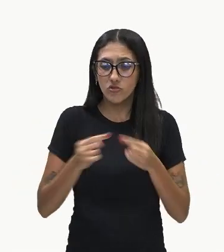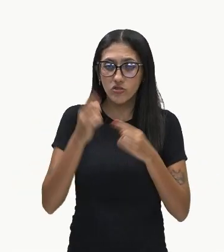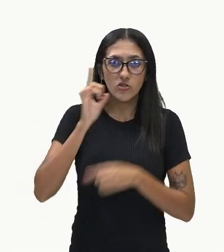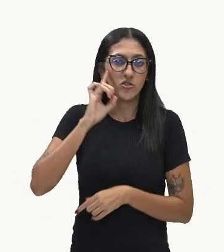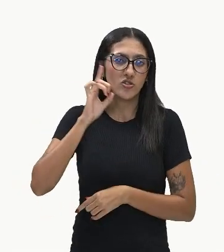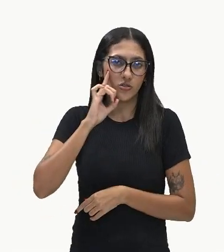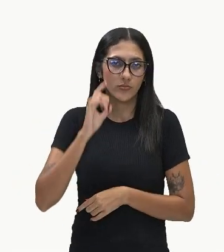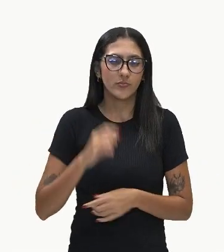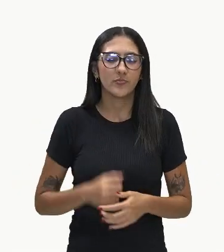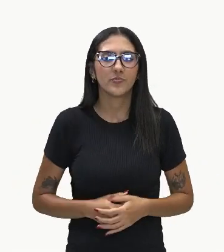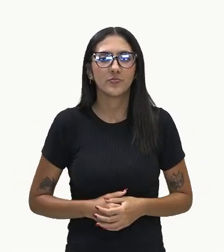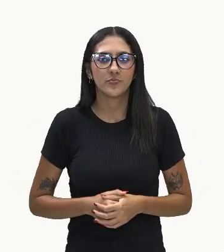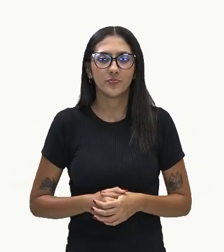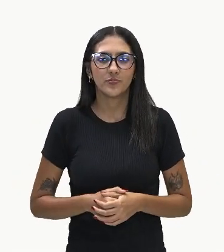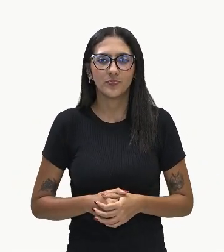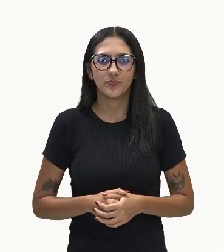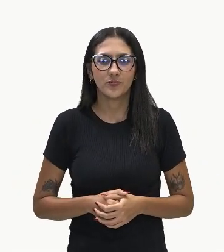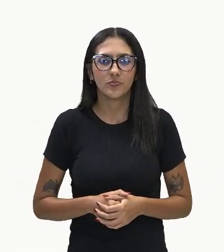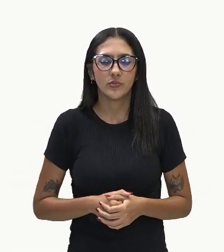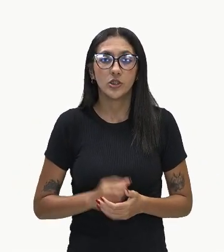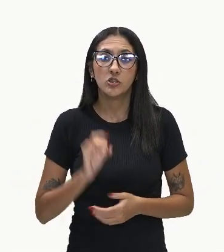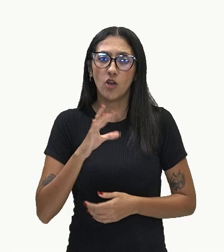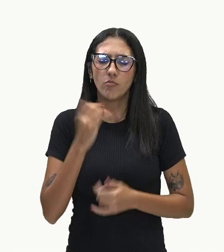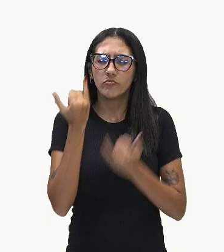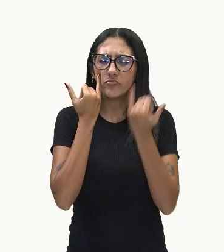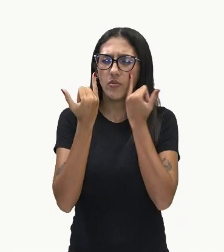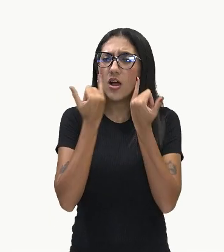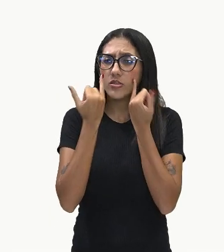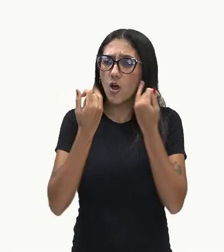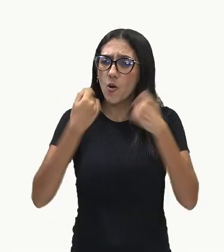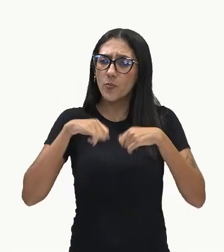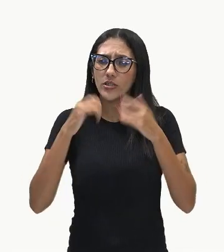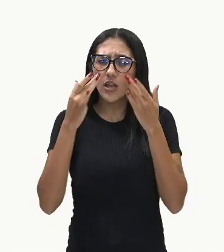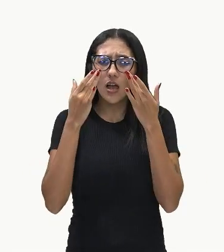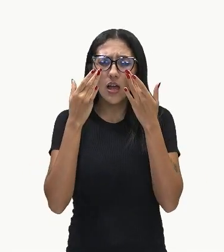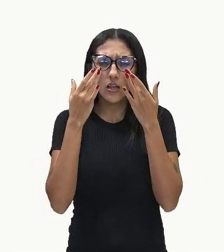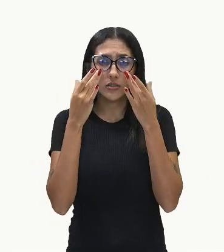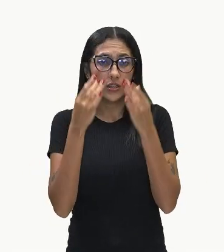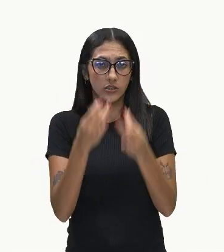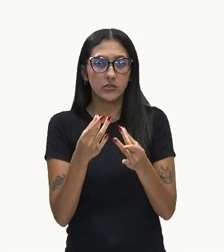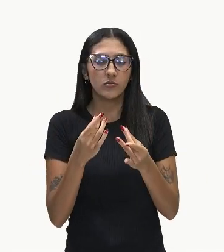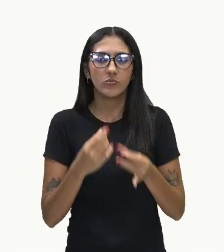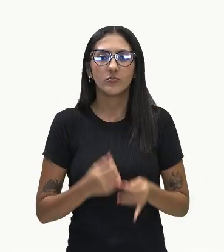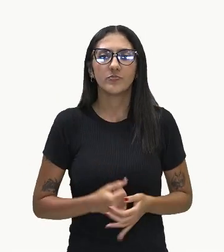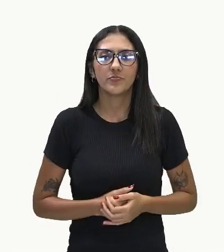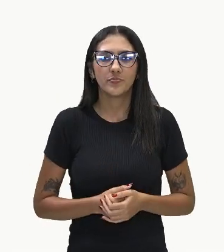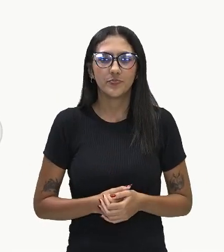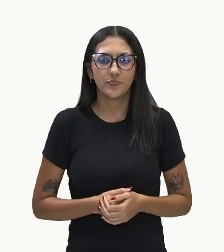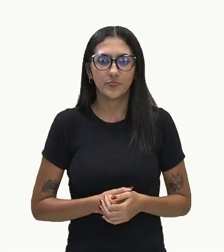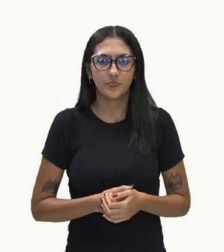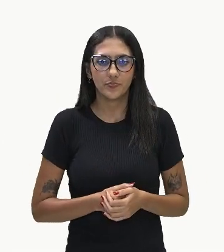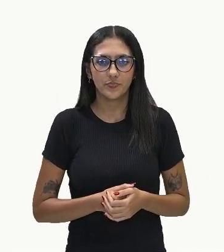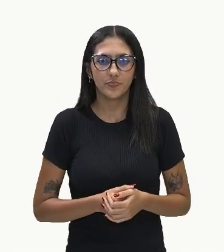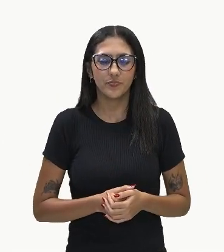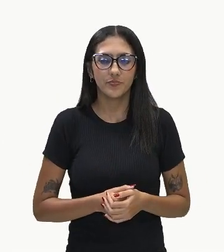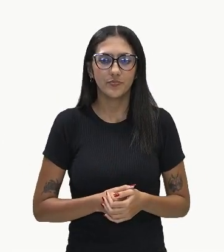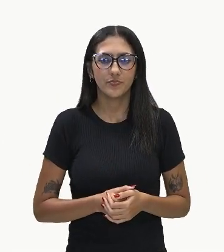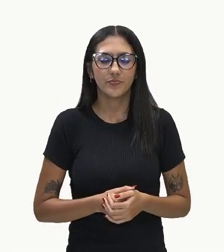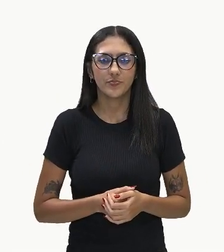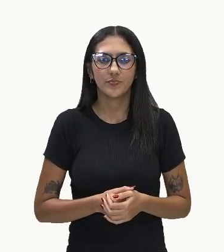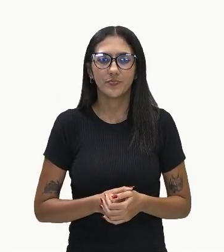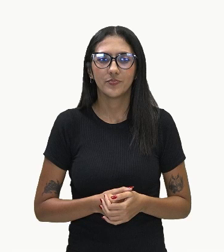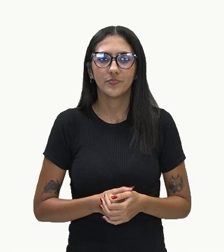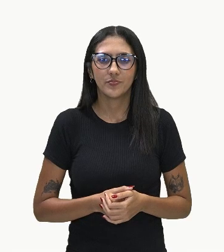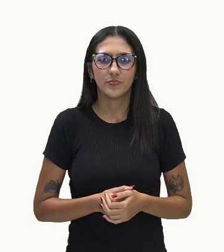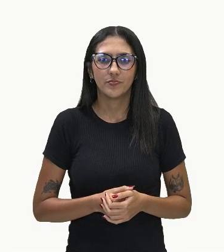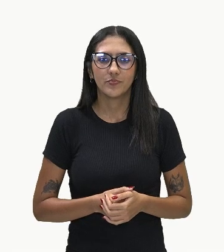Ok? Então, só ficar atento. Eu vou apagar aqui para colocar em cores diferentes.